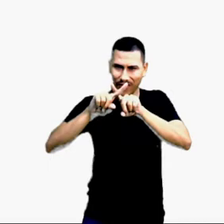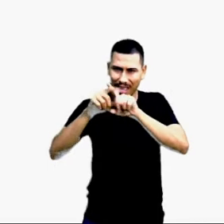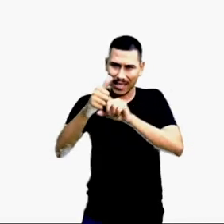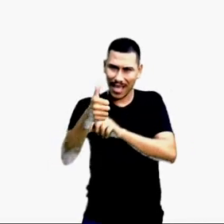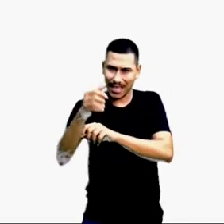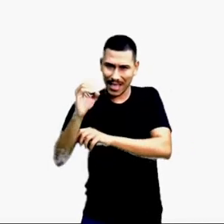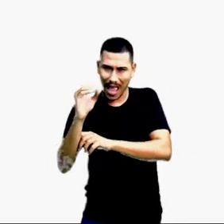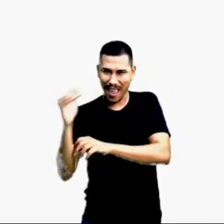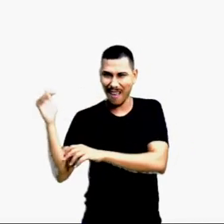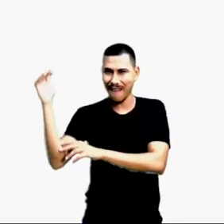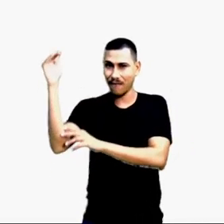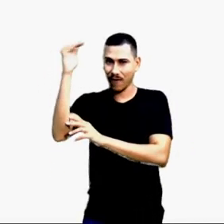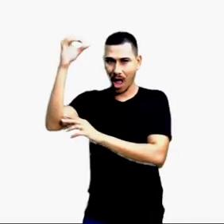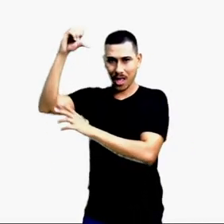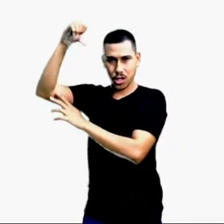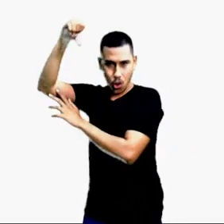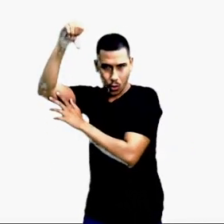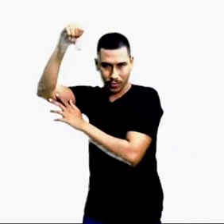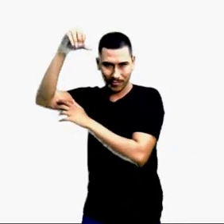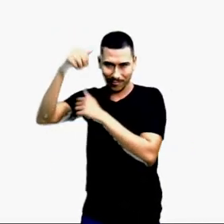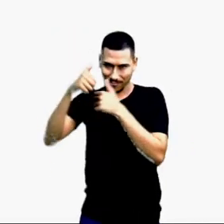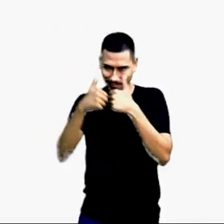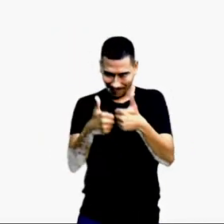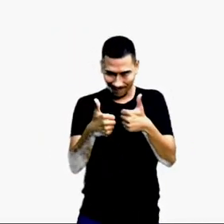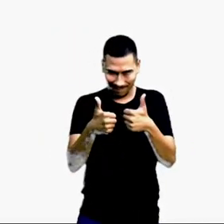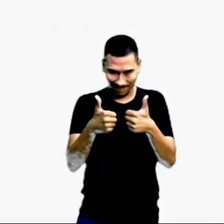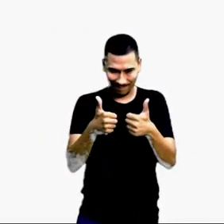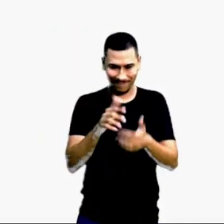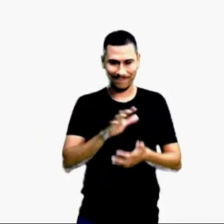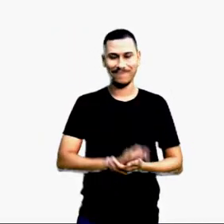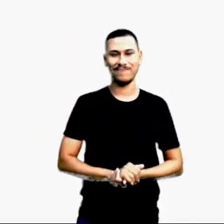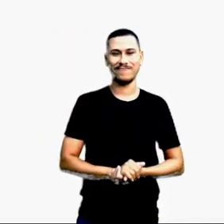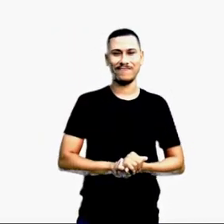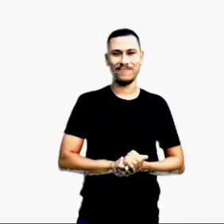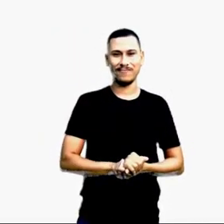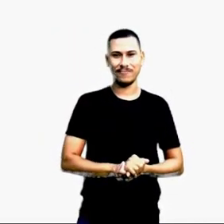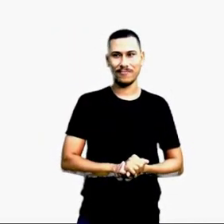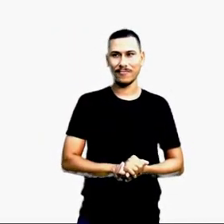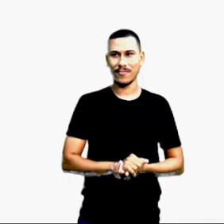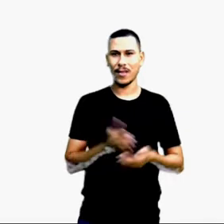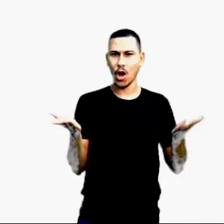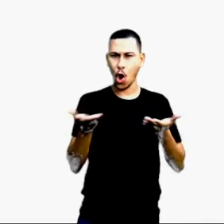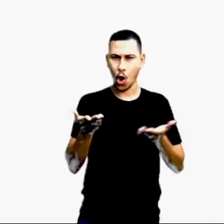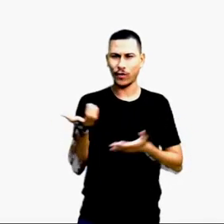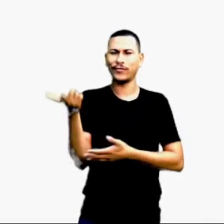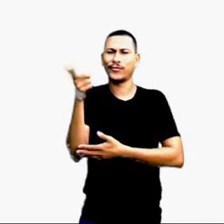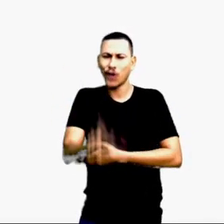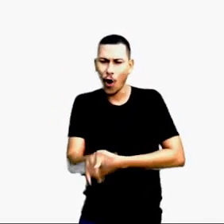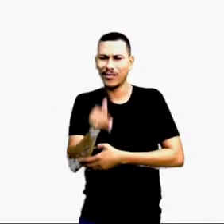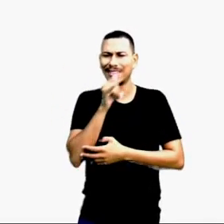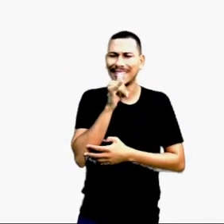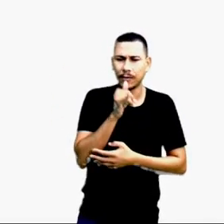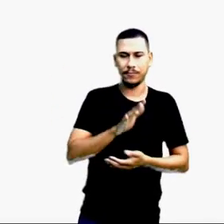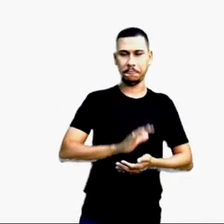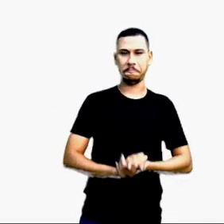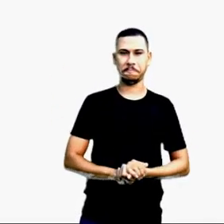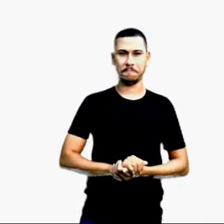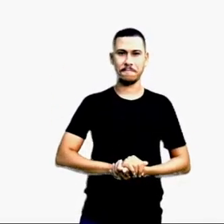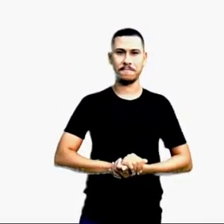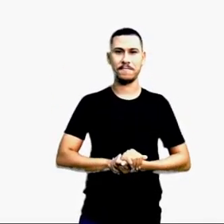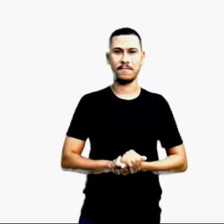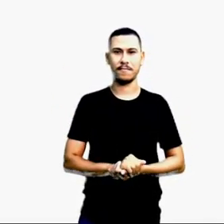10 elevado à nona potência. Muito bem. Vamos para o próximo exemplo. Agora